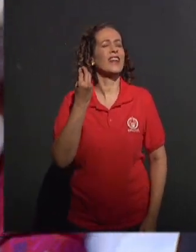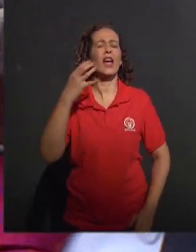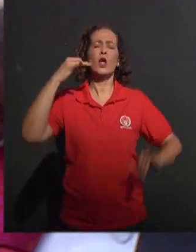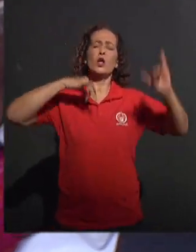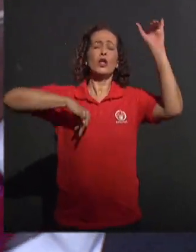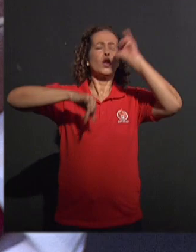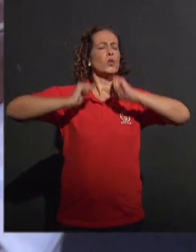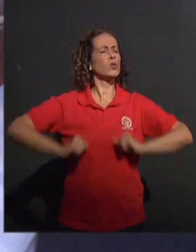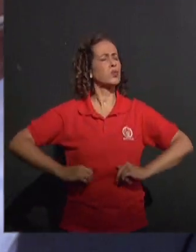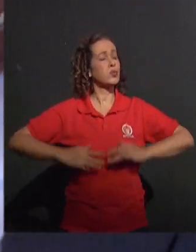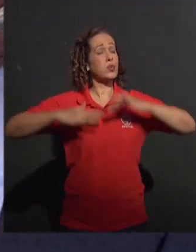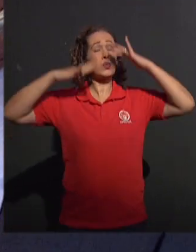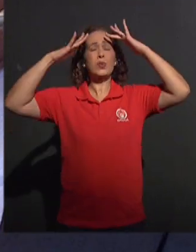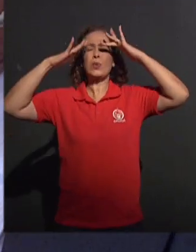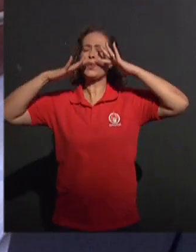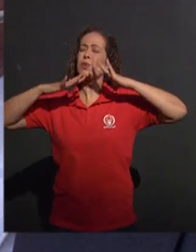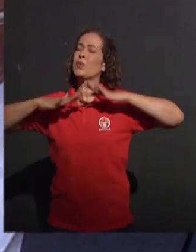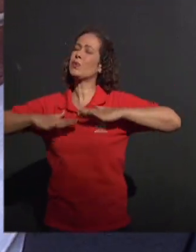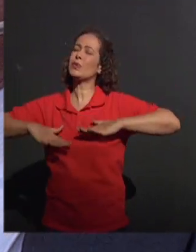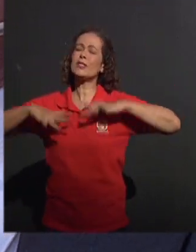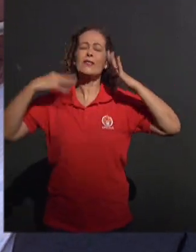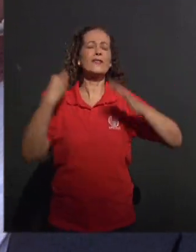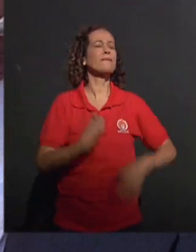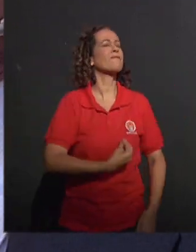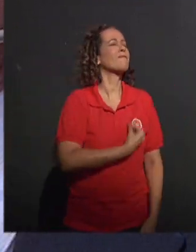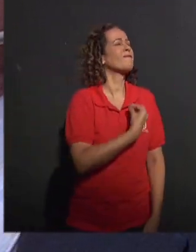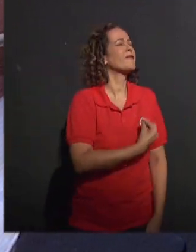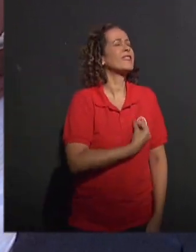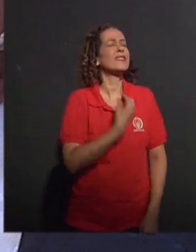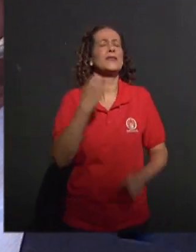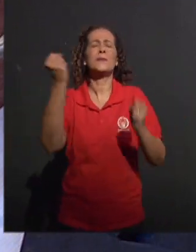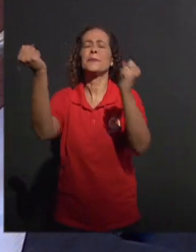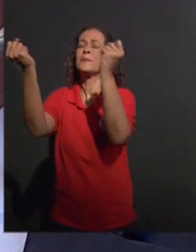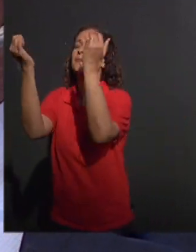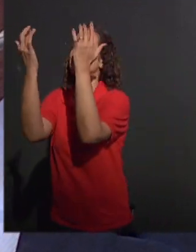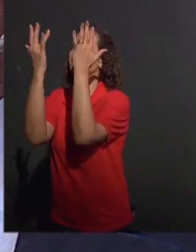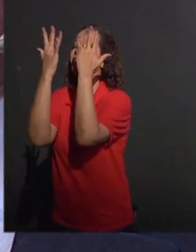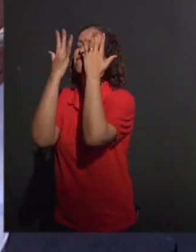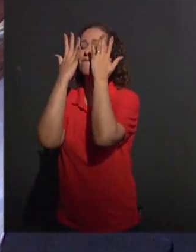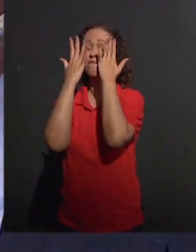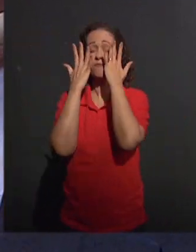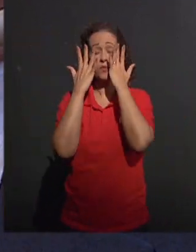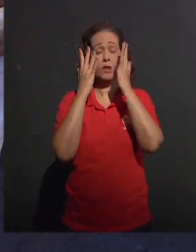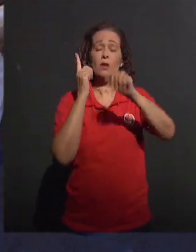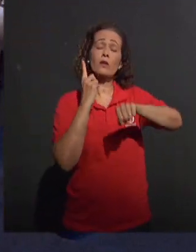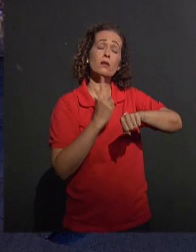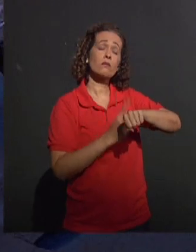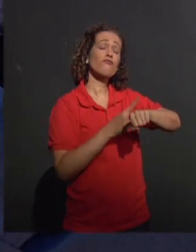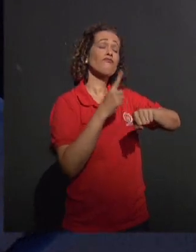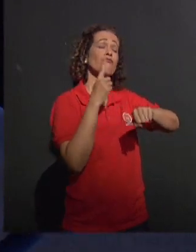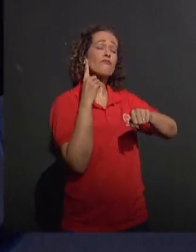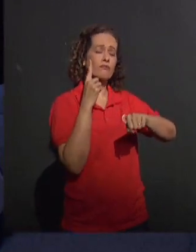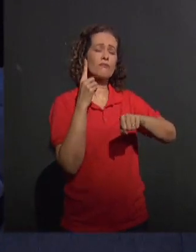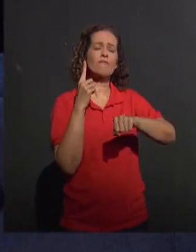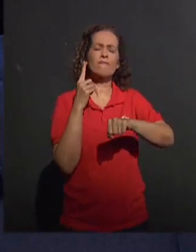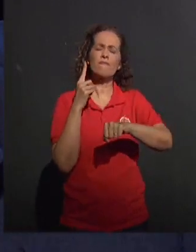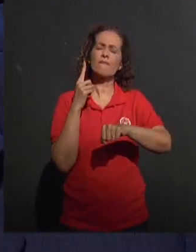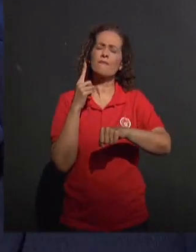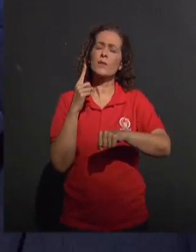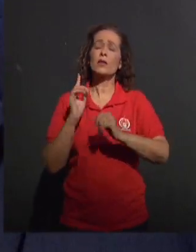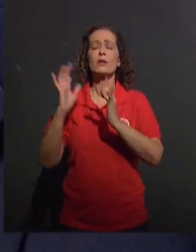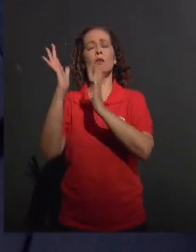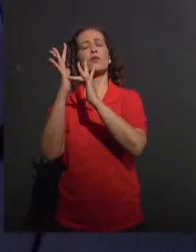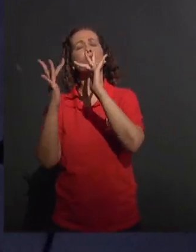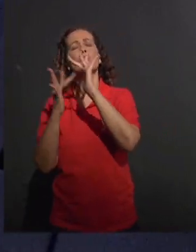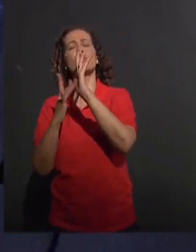nesta hora, esta vida abundante que o Senhor tem, Senhor, o Senhor veio para destruir as obras